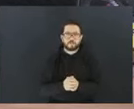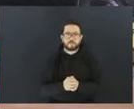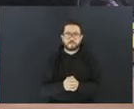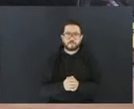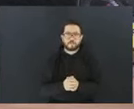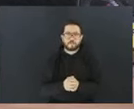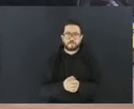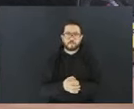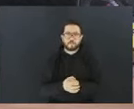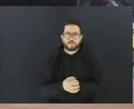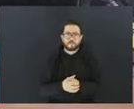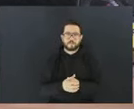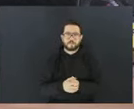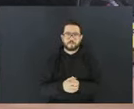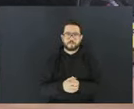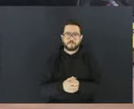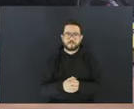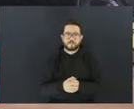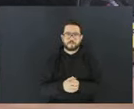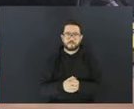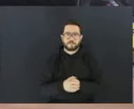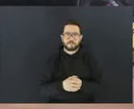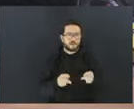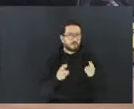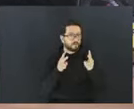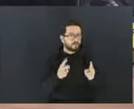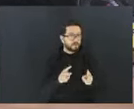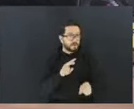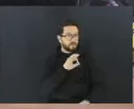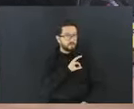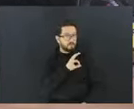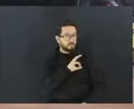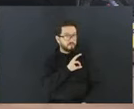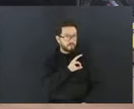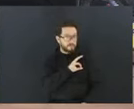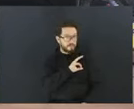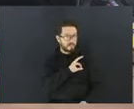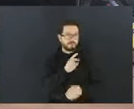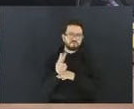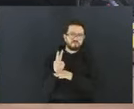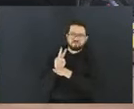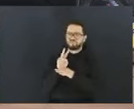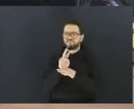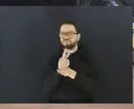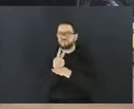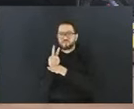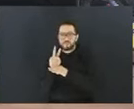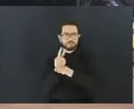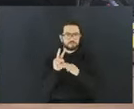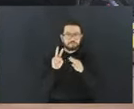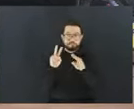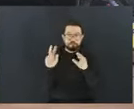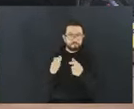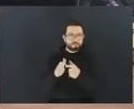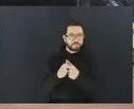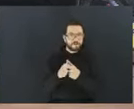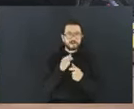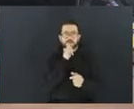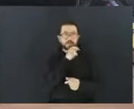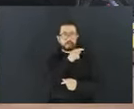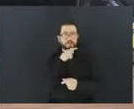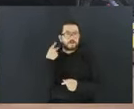policiamento de proximidade, o policiamento comunitário, onde nós temos condições, exemplo do que o vereador falou há pouco, de